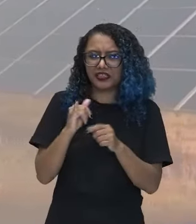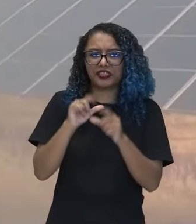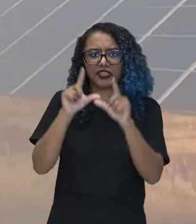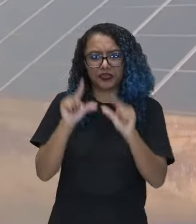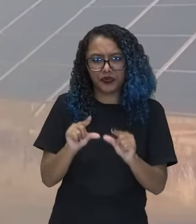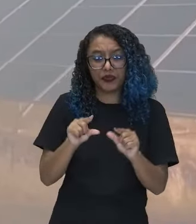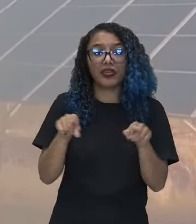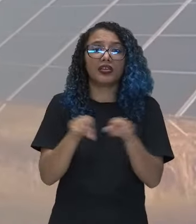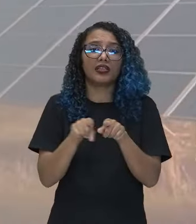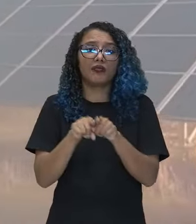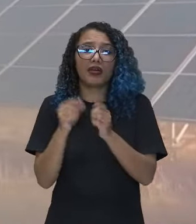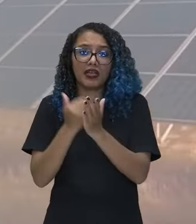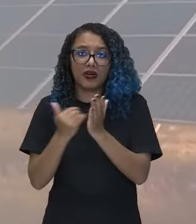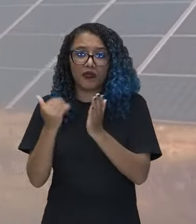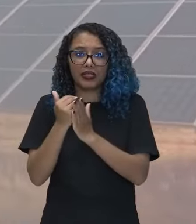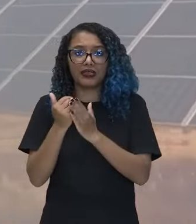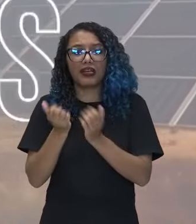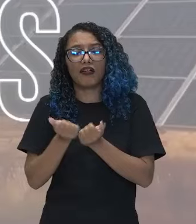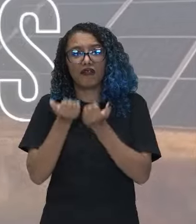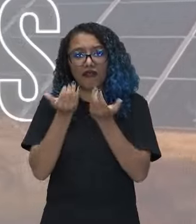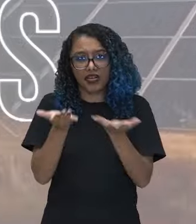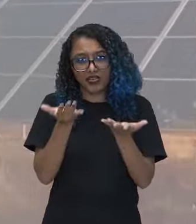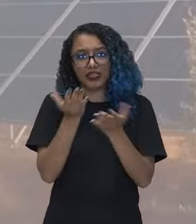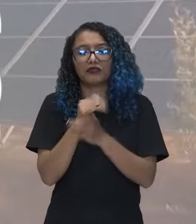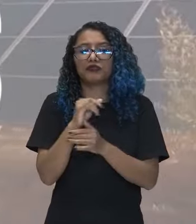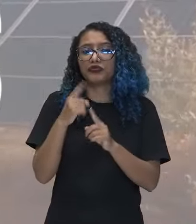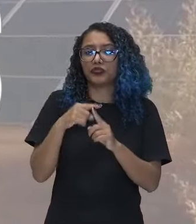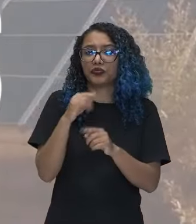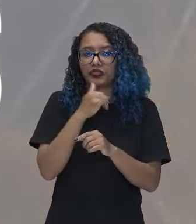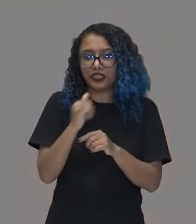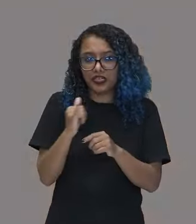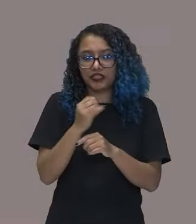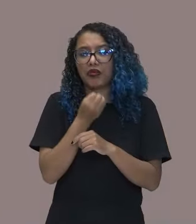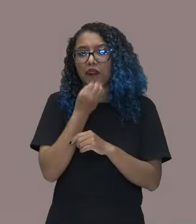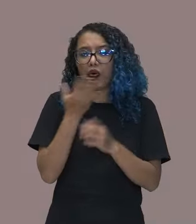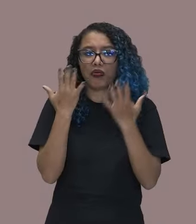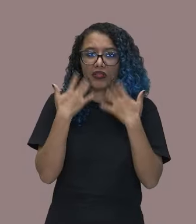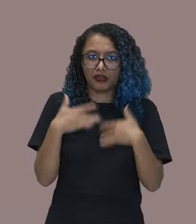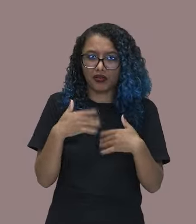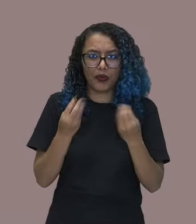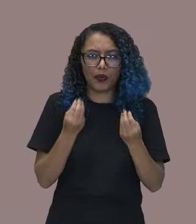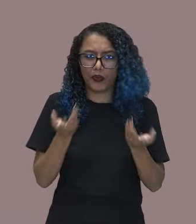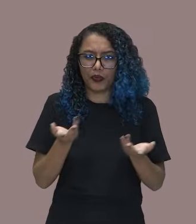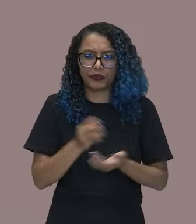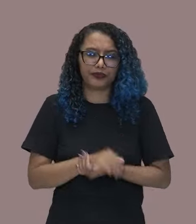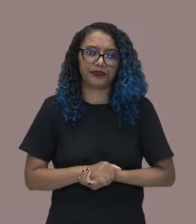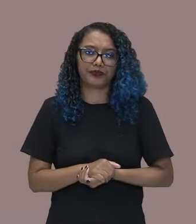mesmo tempo, aumentar a oferta das formas sustentáveis e renováveis.